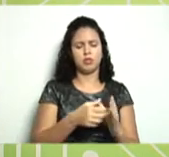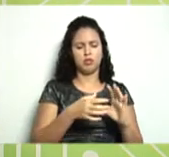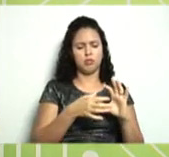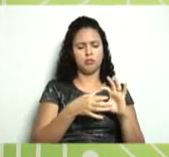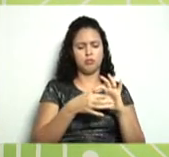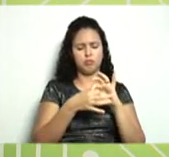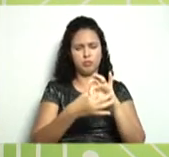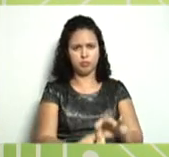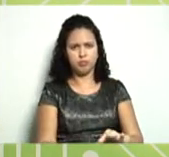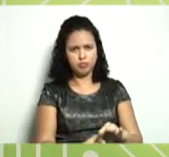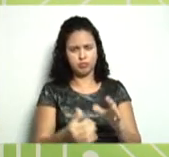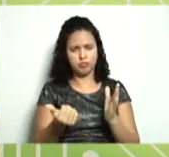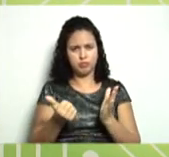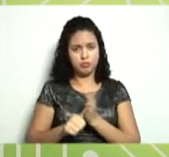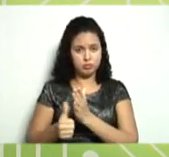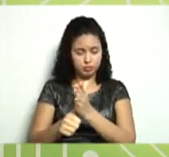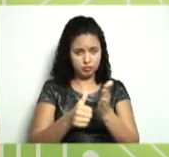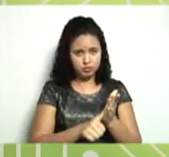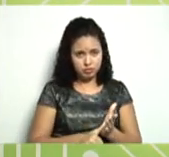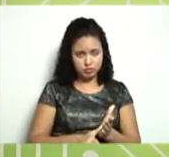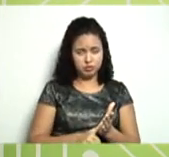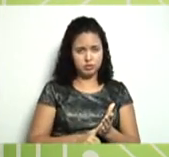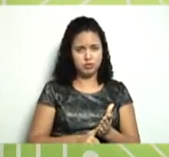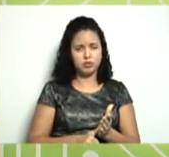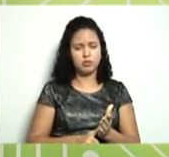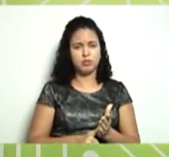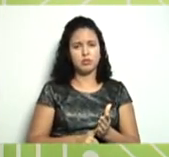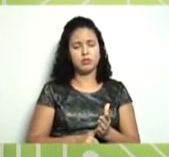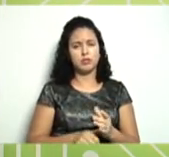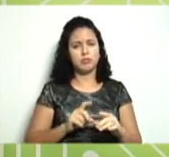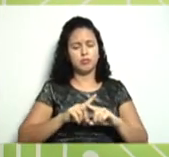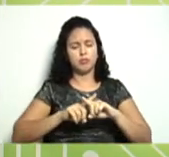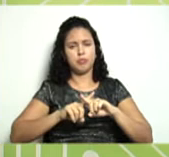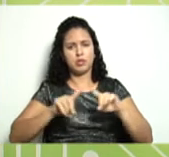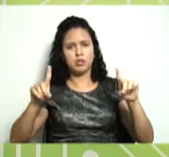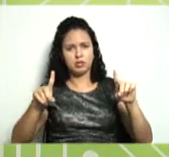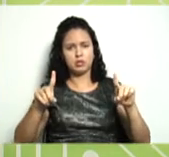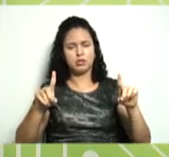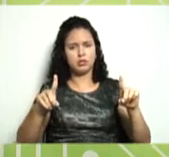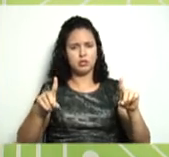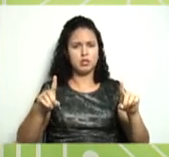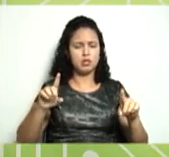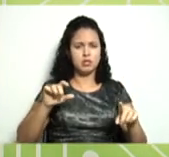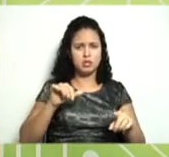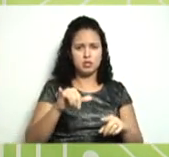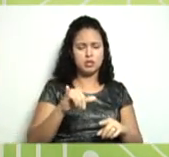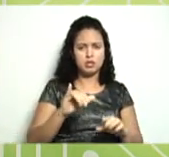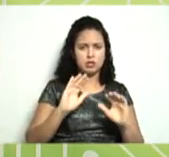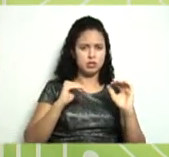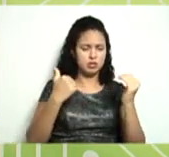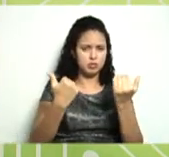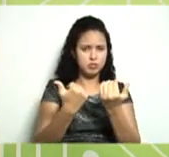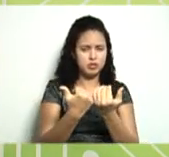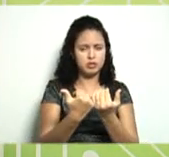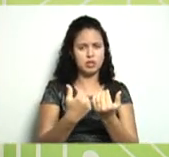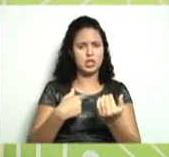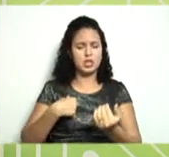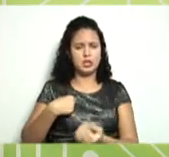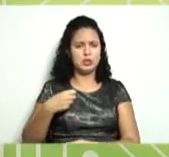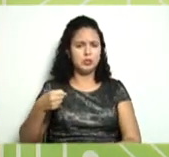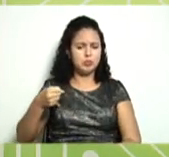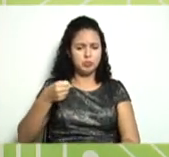vincula-se todo mundo. Por outro lado, marca-se a Assembleia Geral e eu